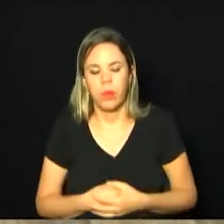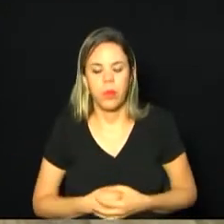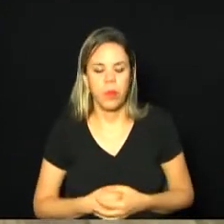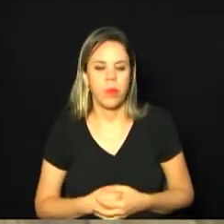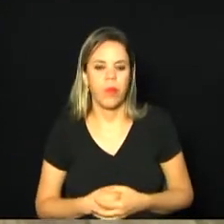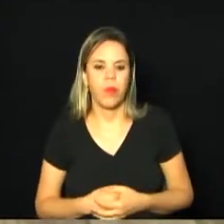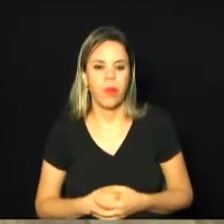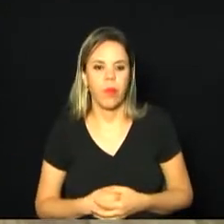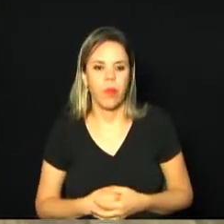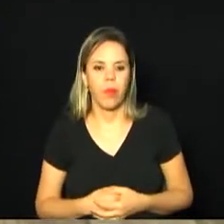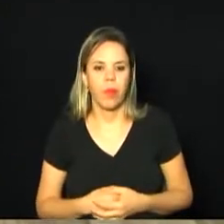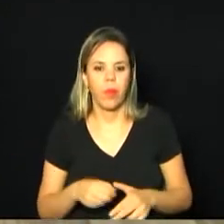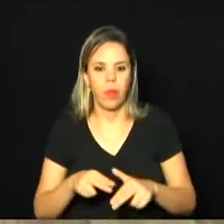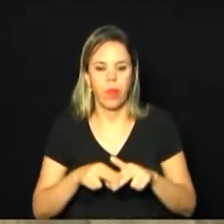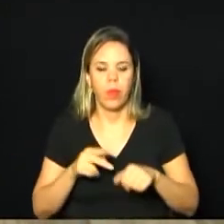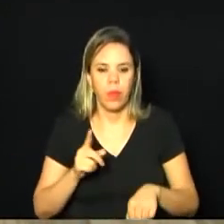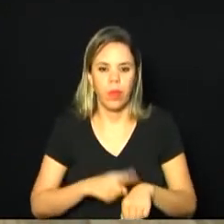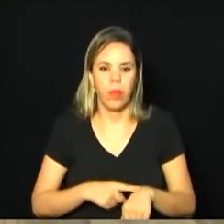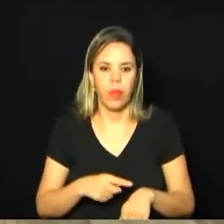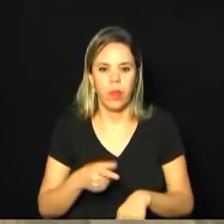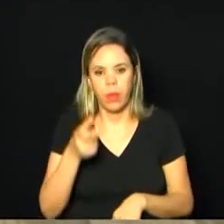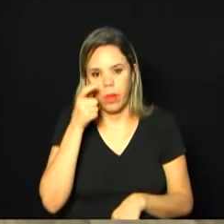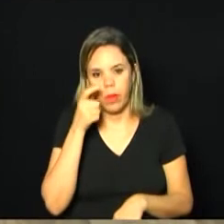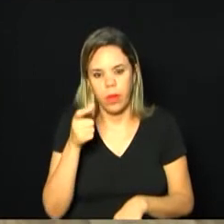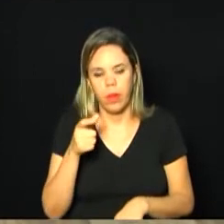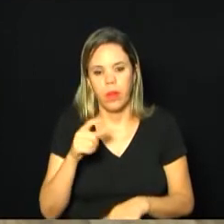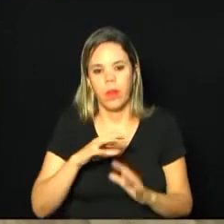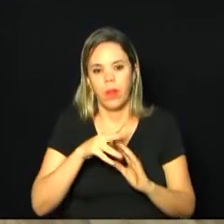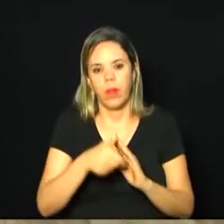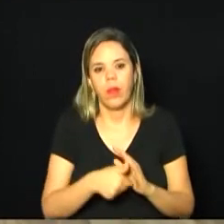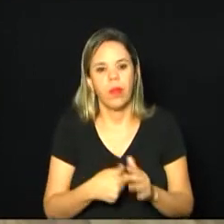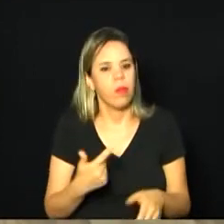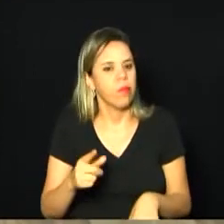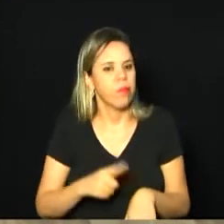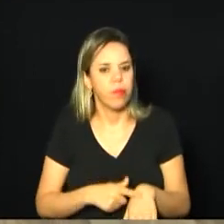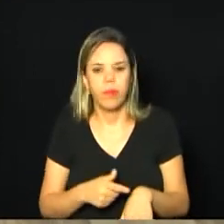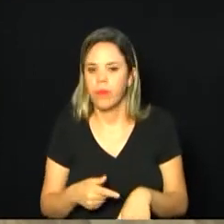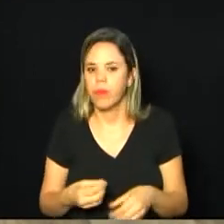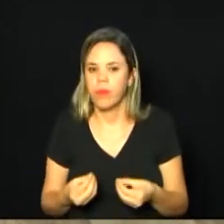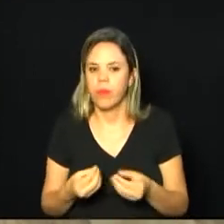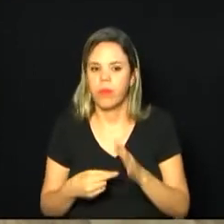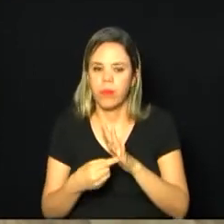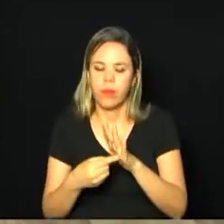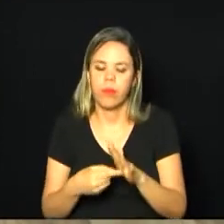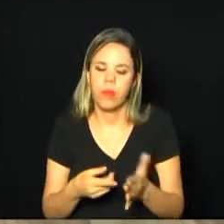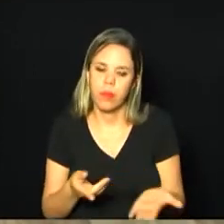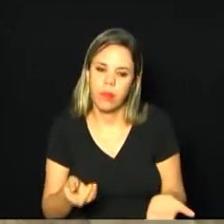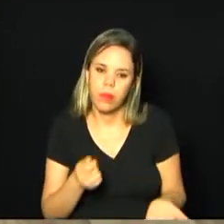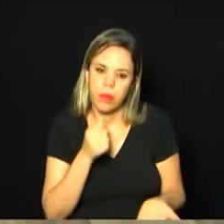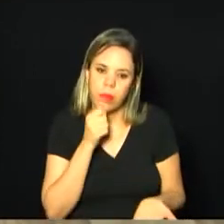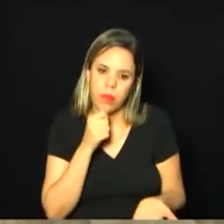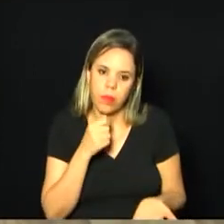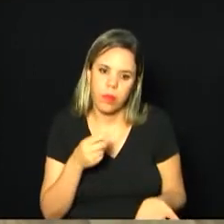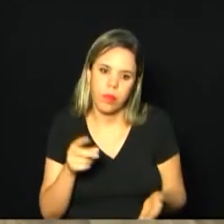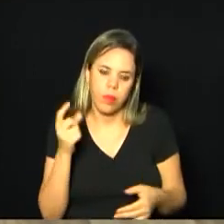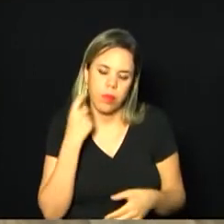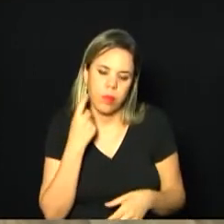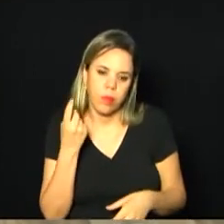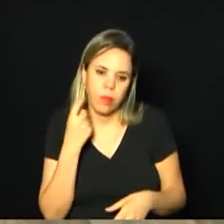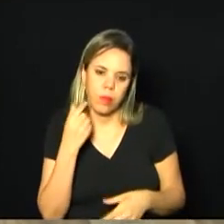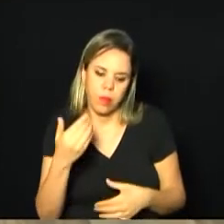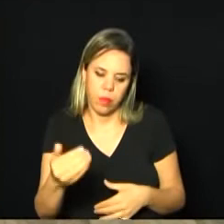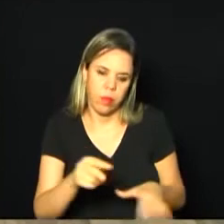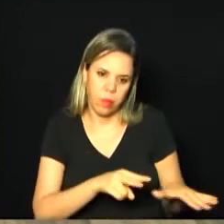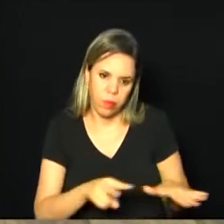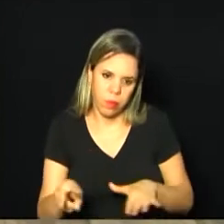sua audiência por conta do tempo você viu aí o geral mental a gente não consegue é exibir nesta sexta-feira